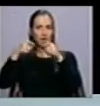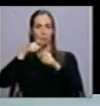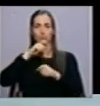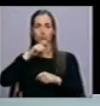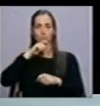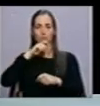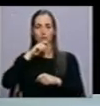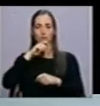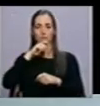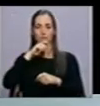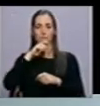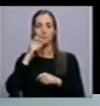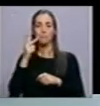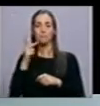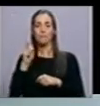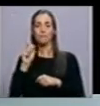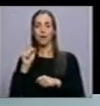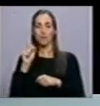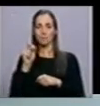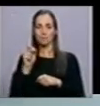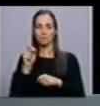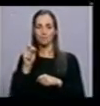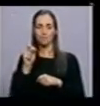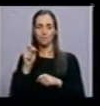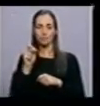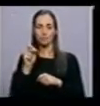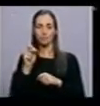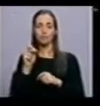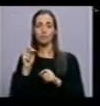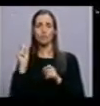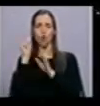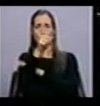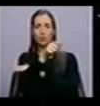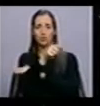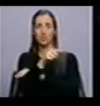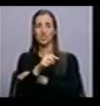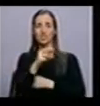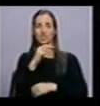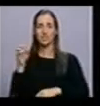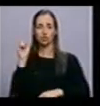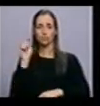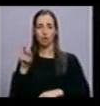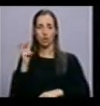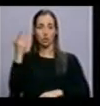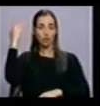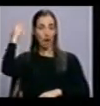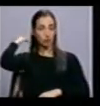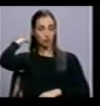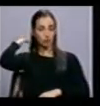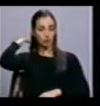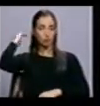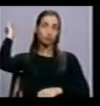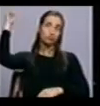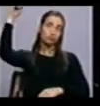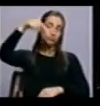Vega, que foi ejetado Vega há cerca de 300 mil anos e que veio parar o nosso